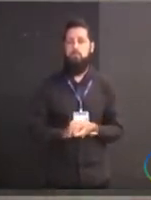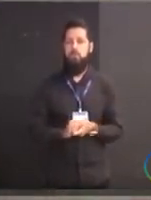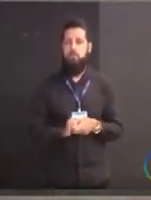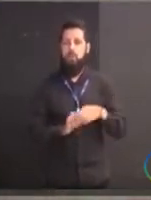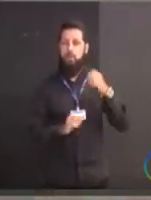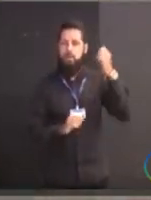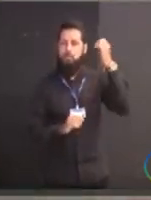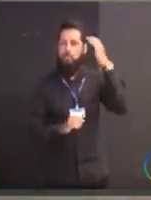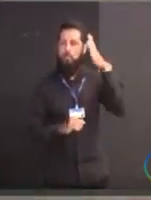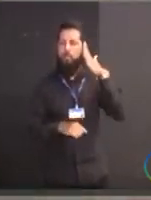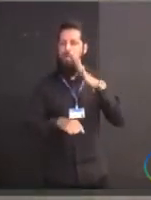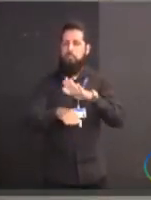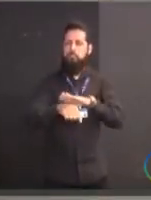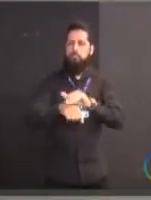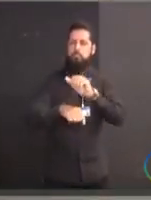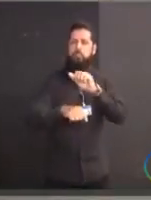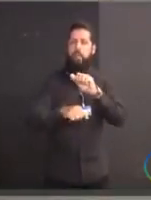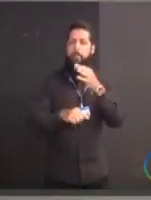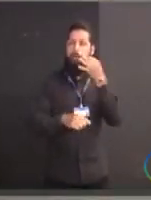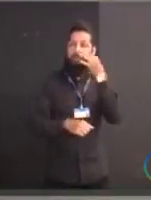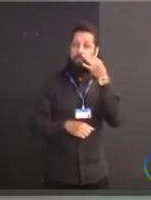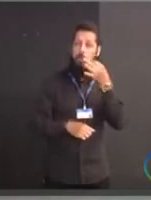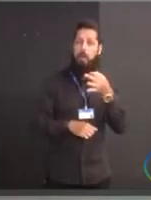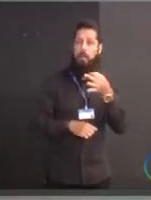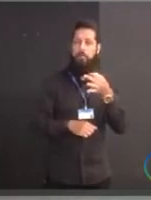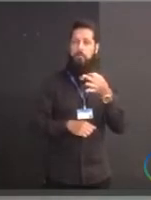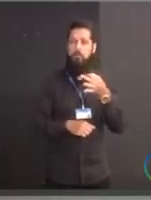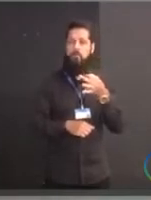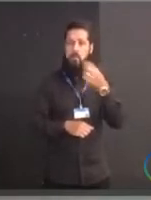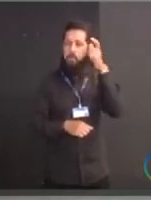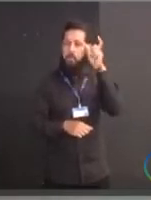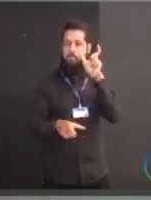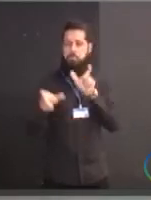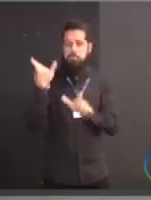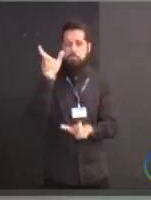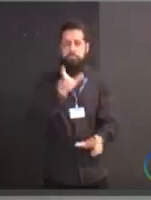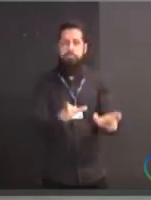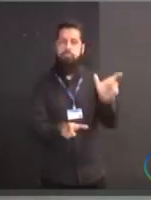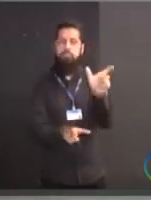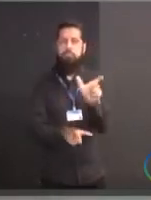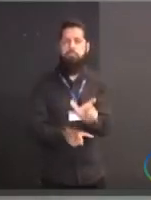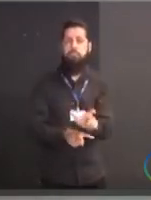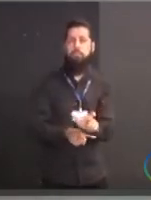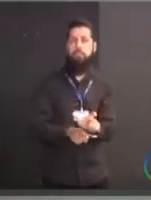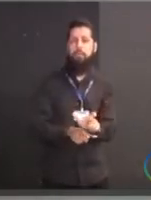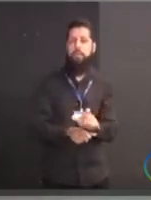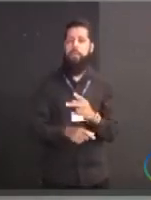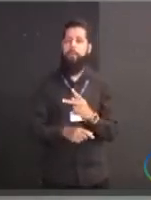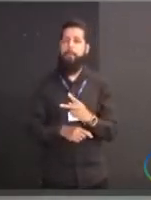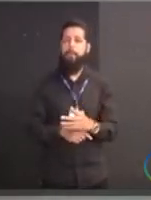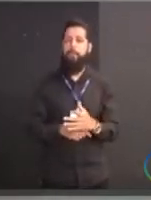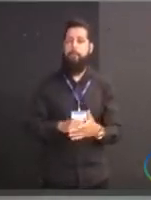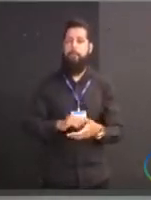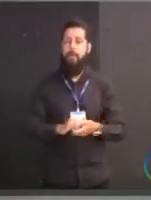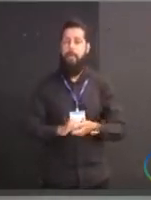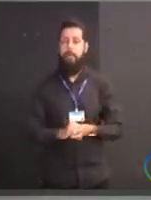a atenção das massas humanas para uma vida nova, sem serem por si